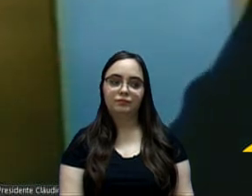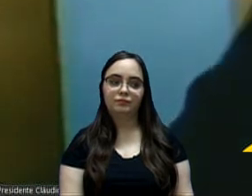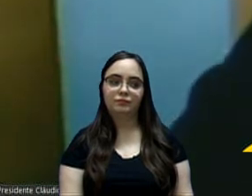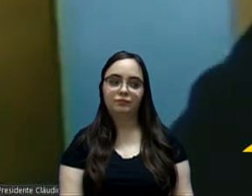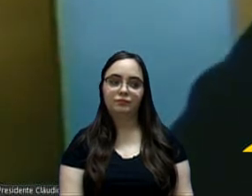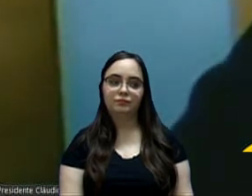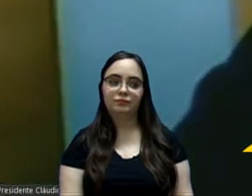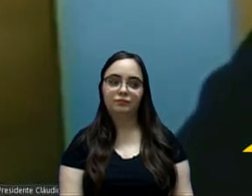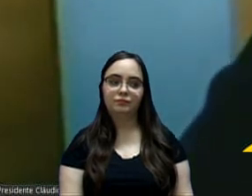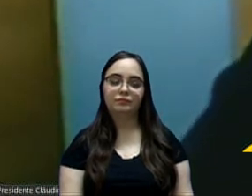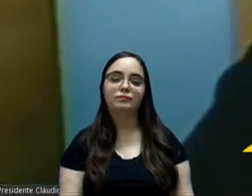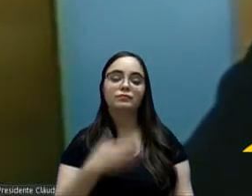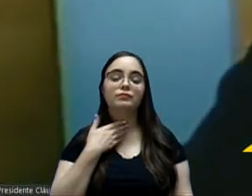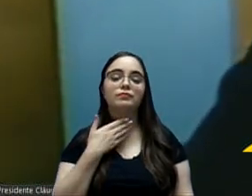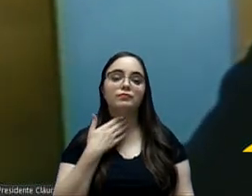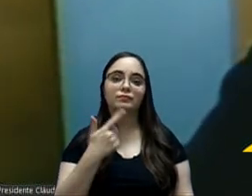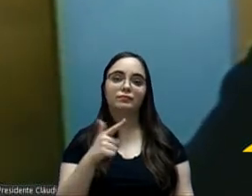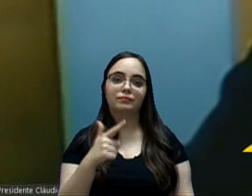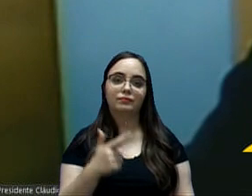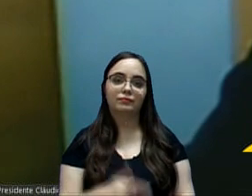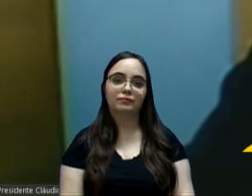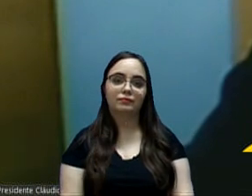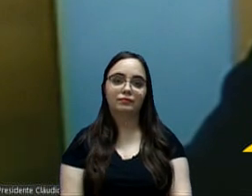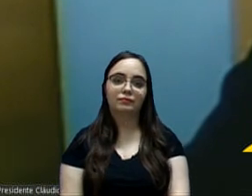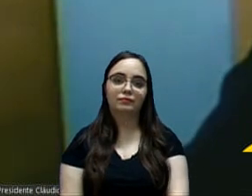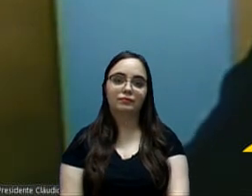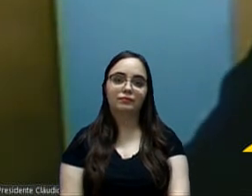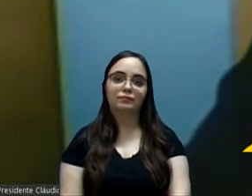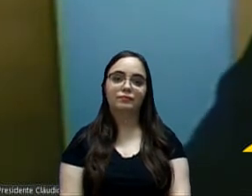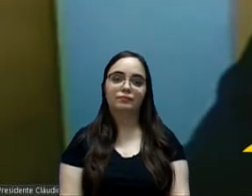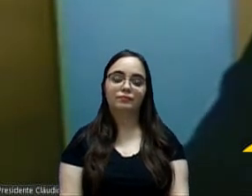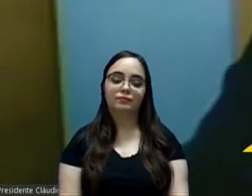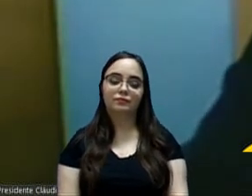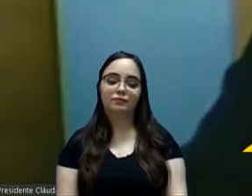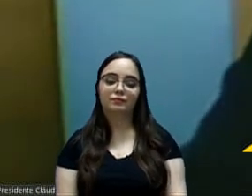O senhor tá sem som, vereador.